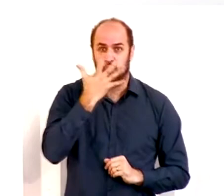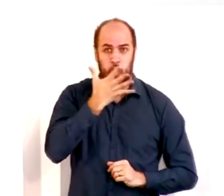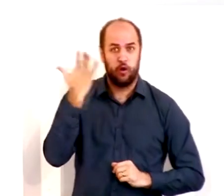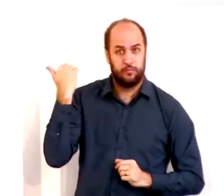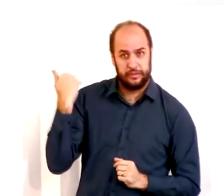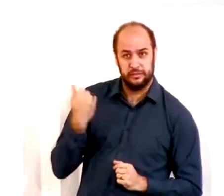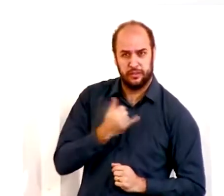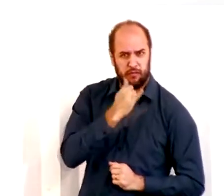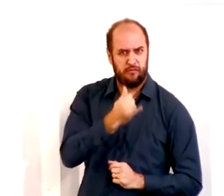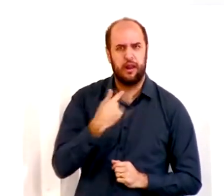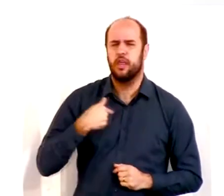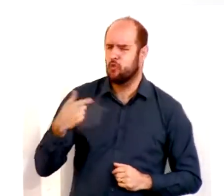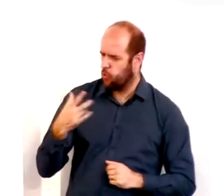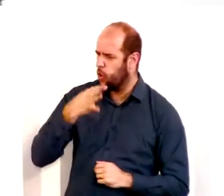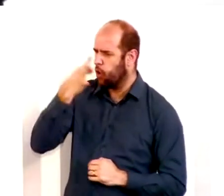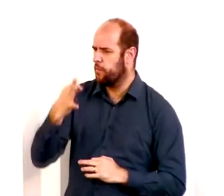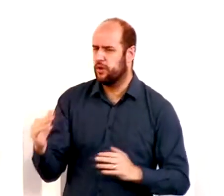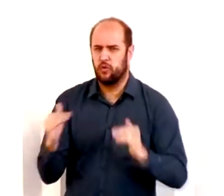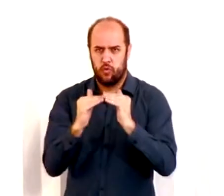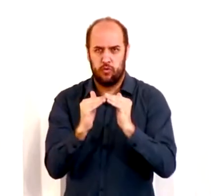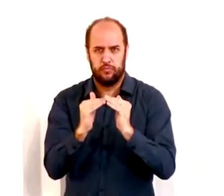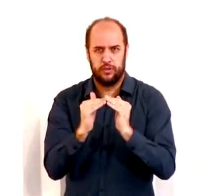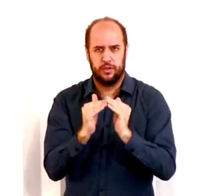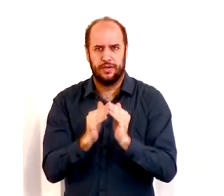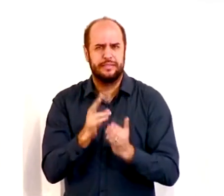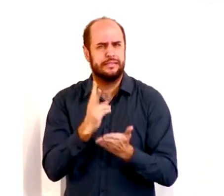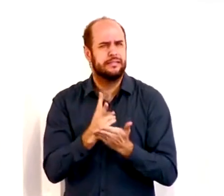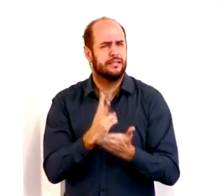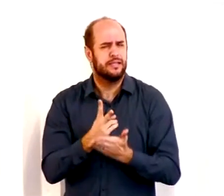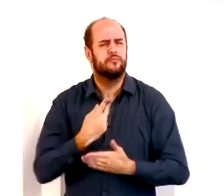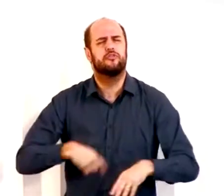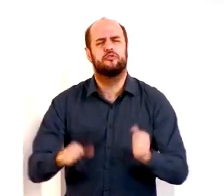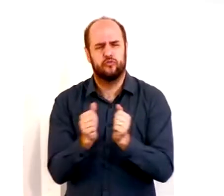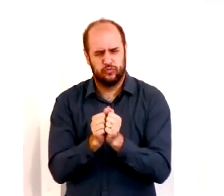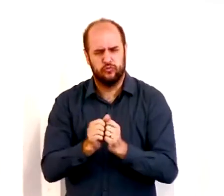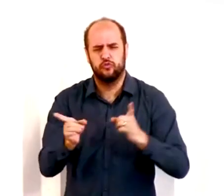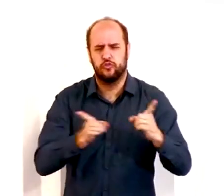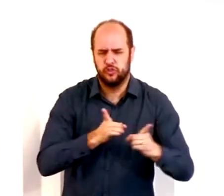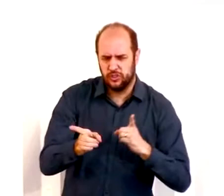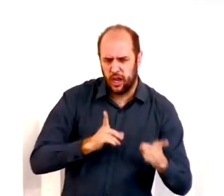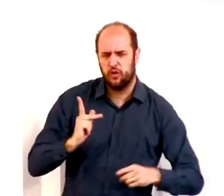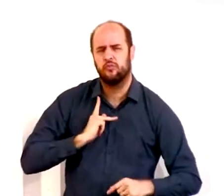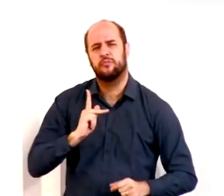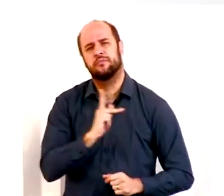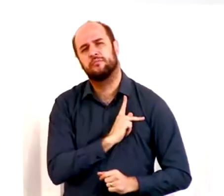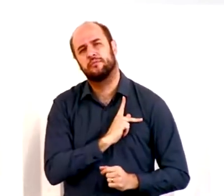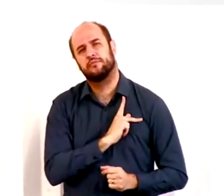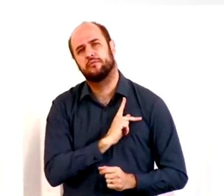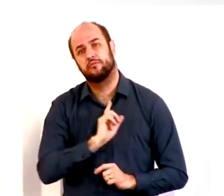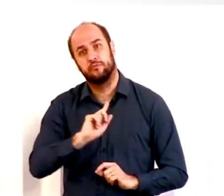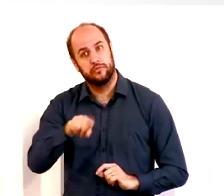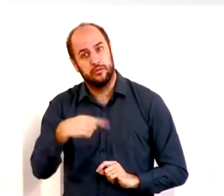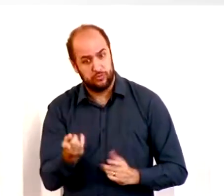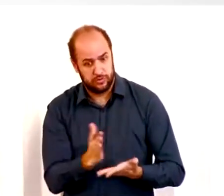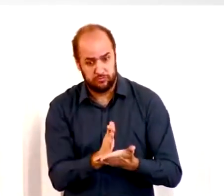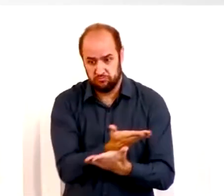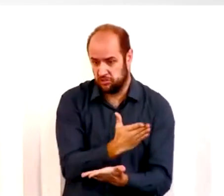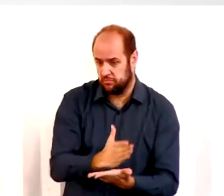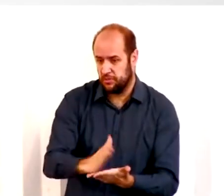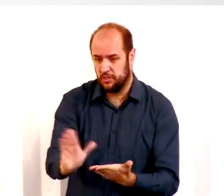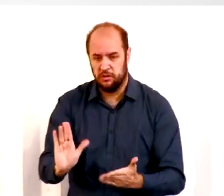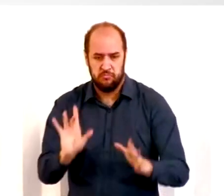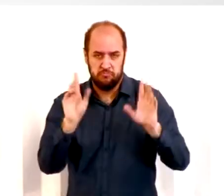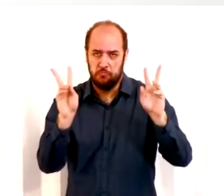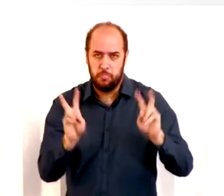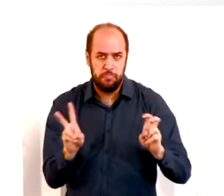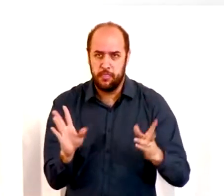penso da mesma forma, quase todas as nossas reuniões são presbíteros e diáconos juntos. E nós só nos separamos nos assuntos que são